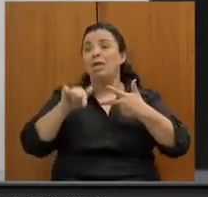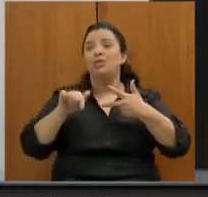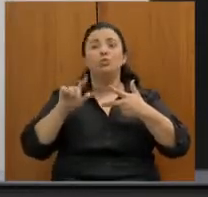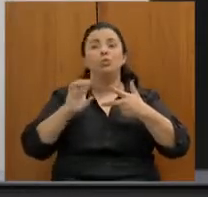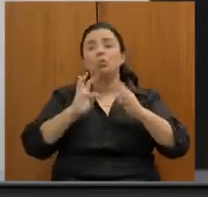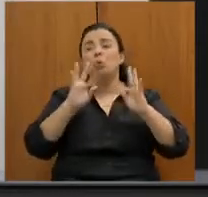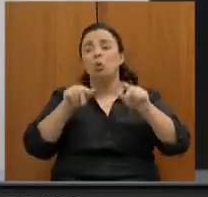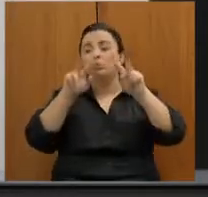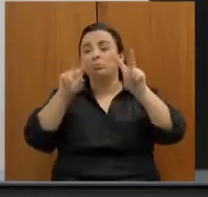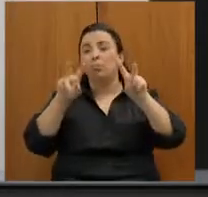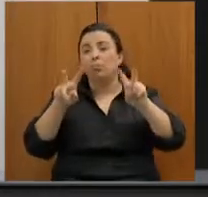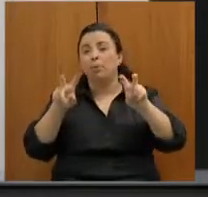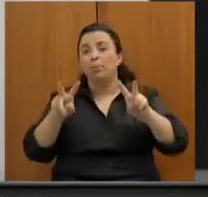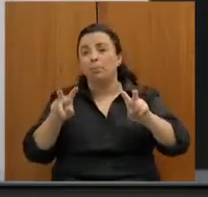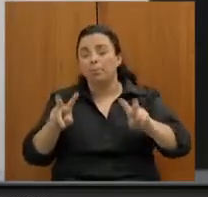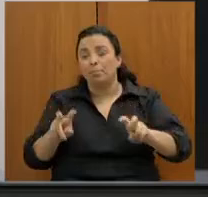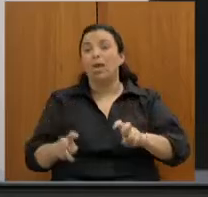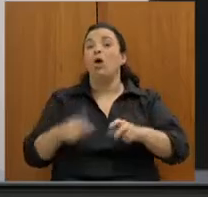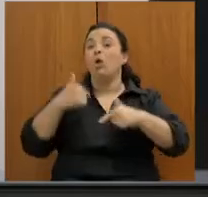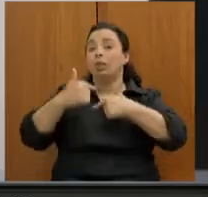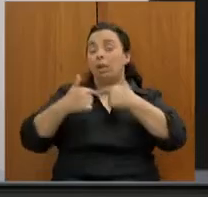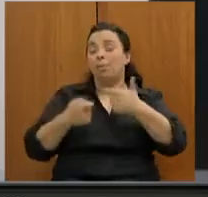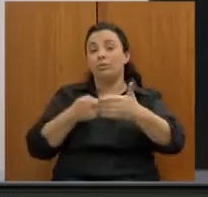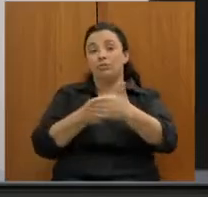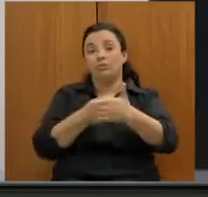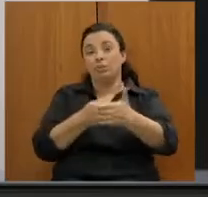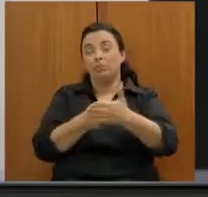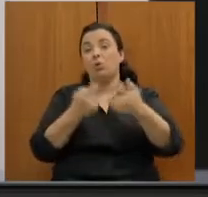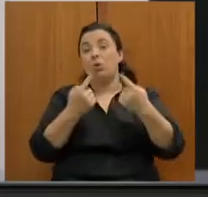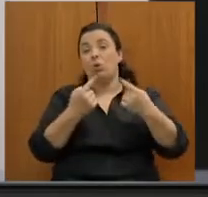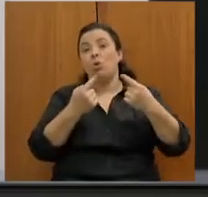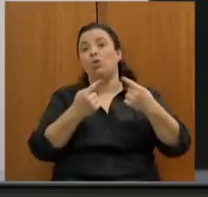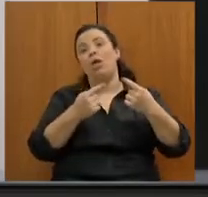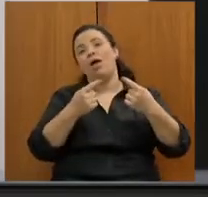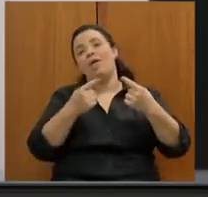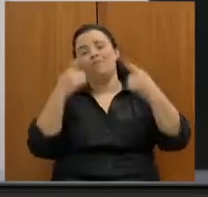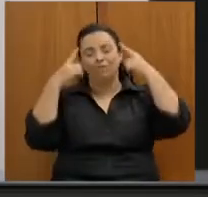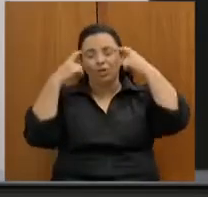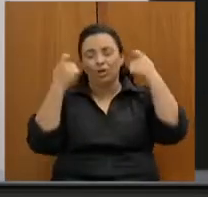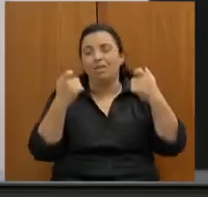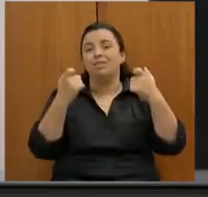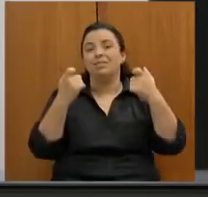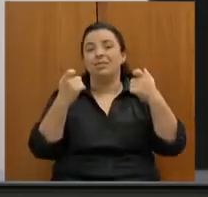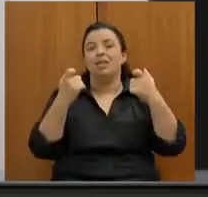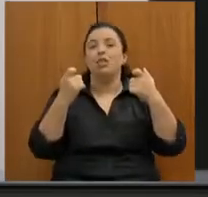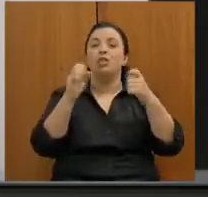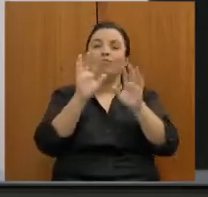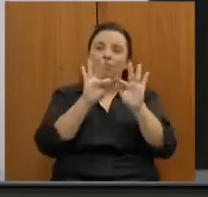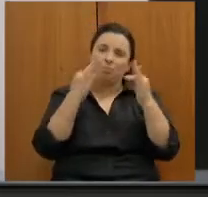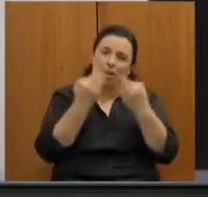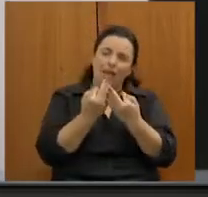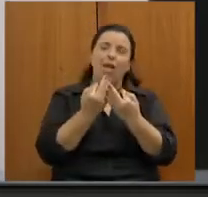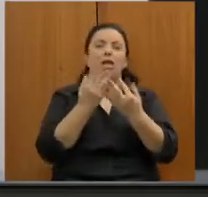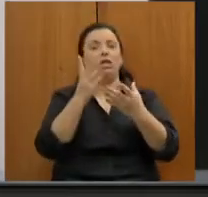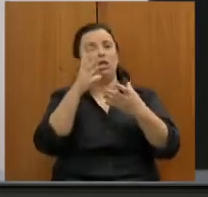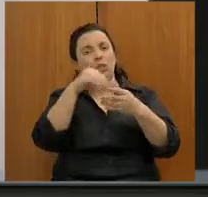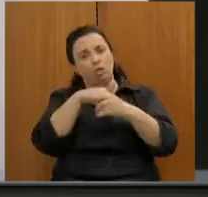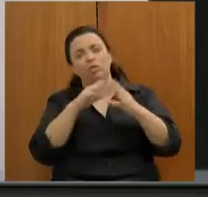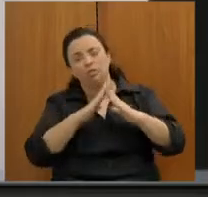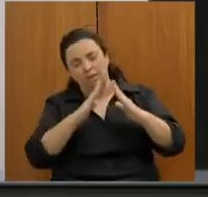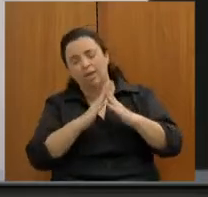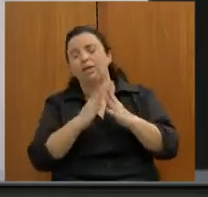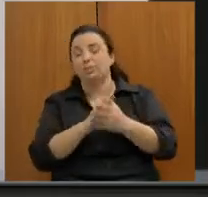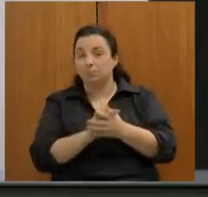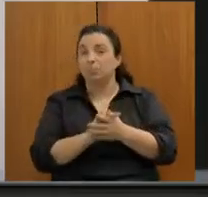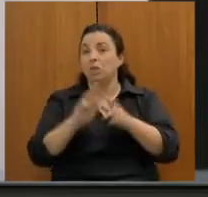à violência doméstica e familiar o que diversos deputados e deputadas